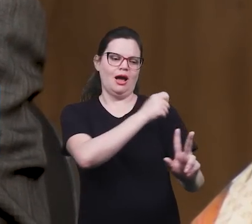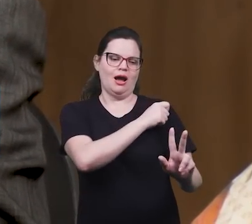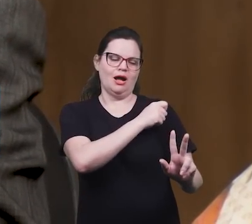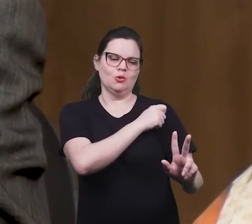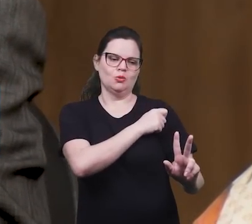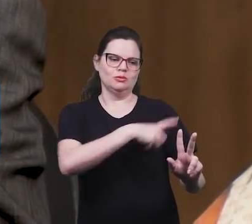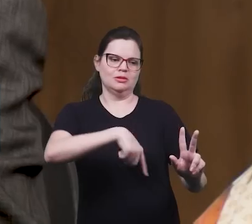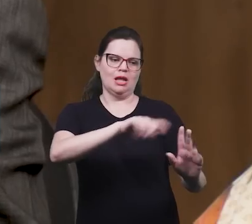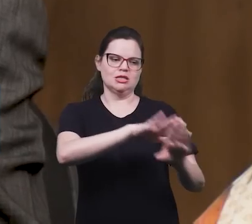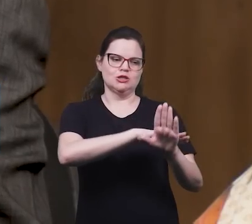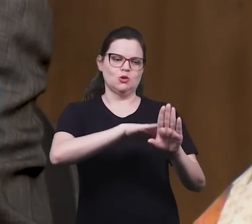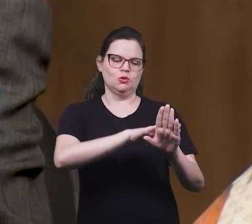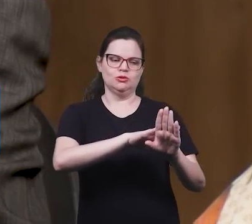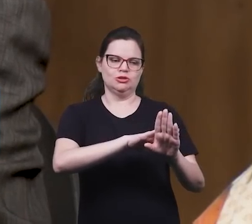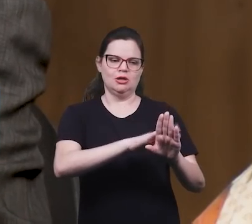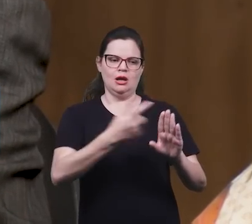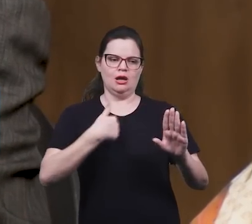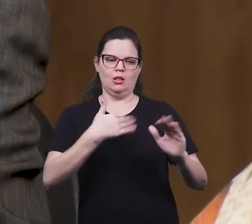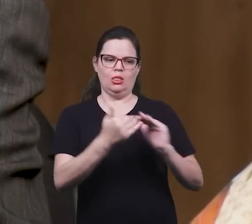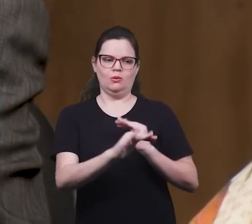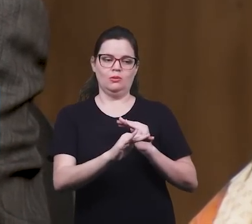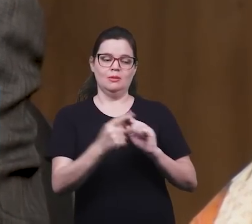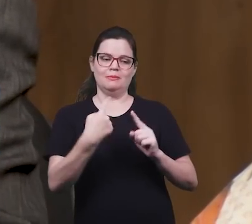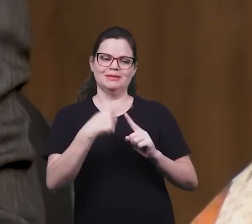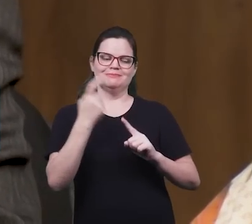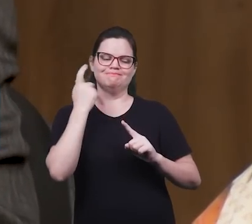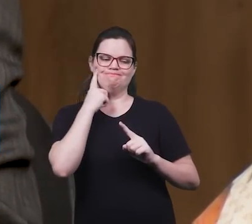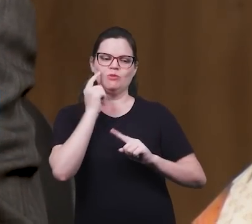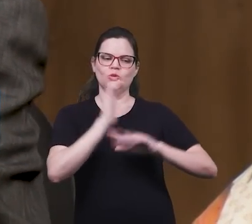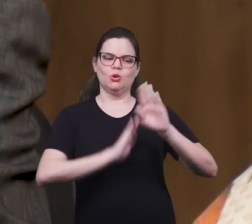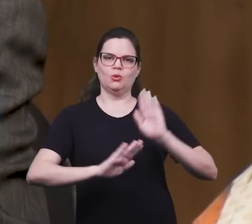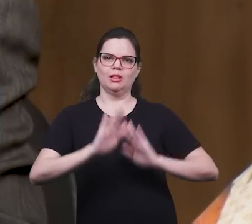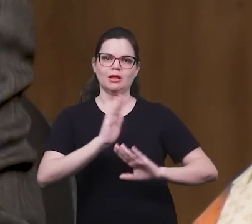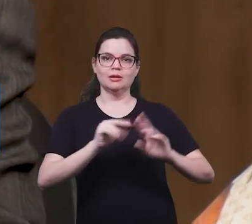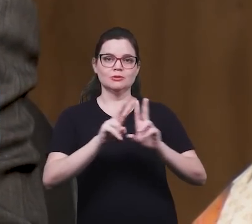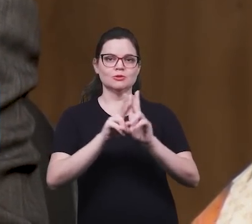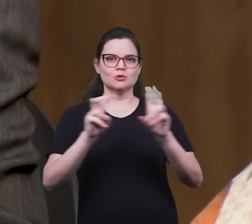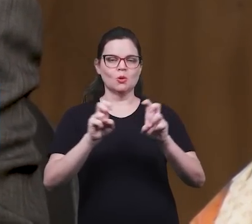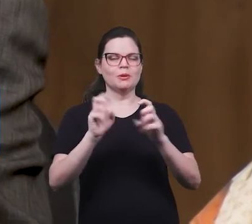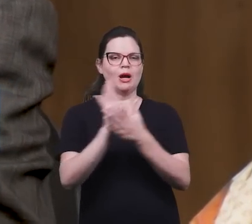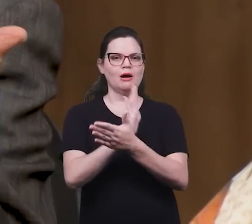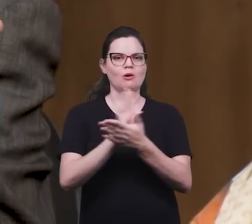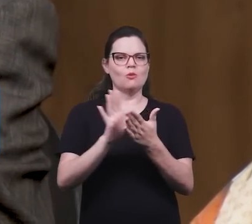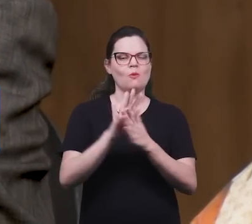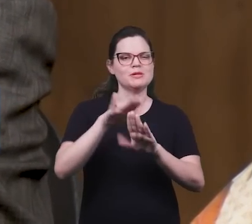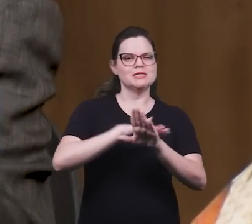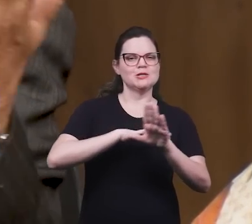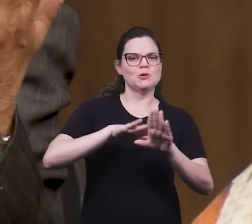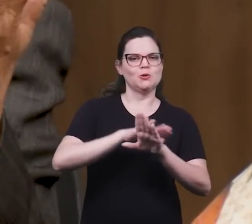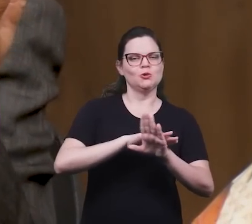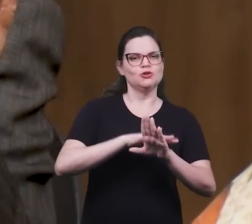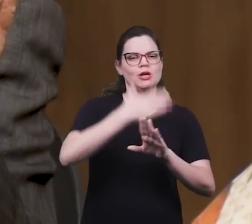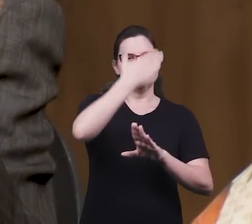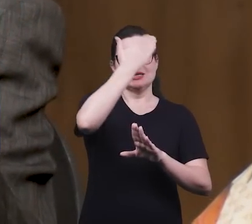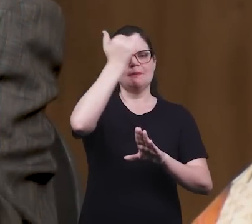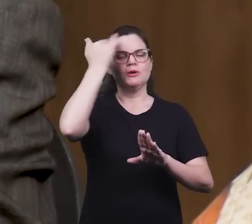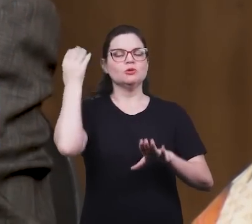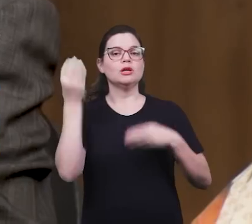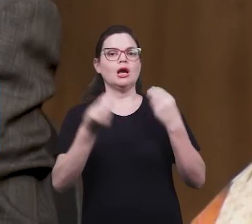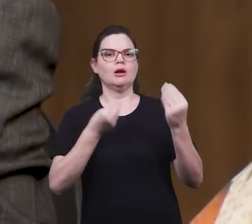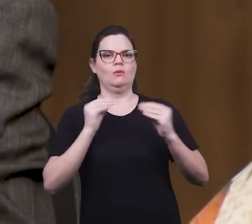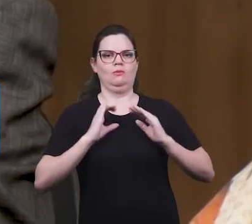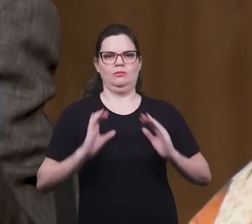algum cuidado para não expor certas situações de pensamento, de ponto de vista e tudo, porque senão ele poderia receber uma